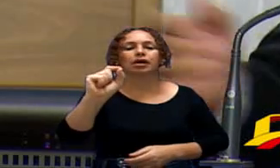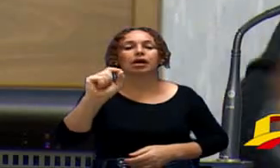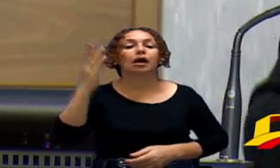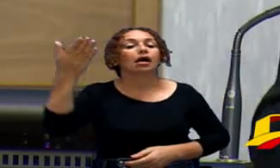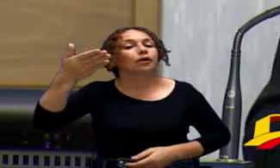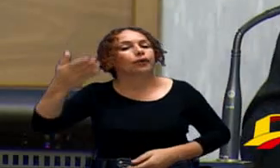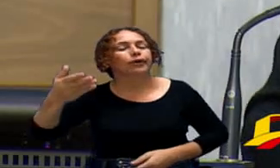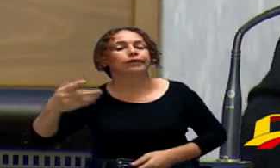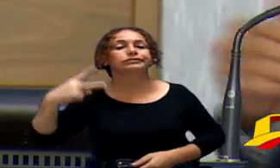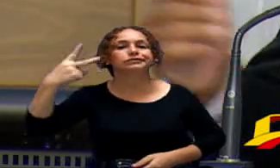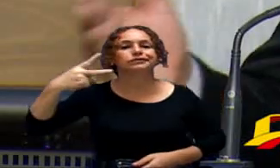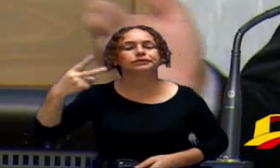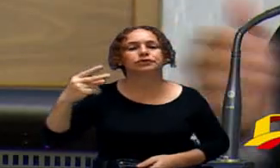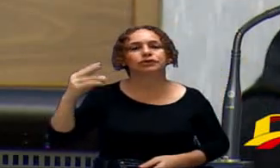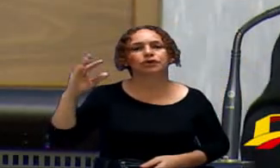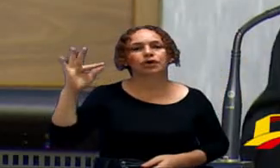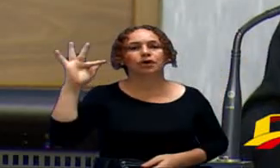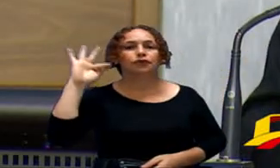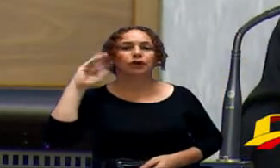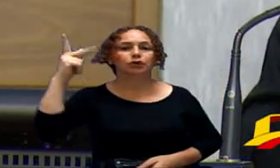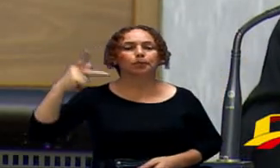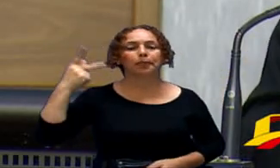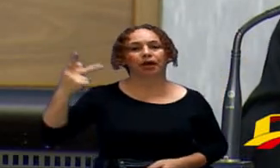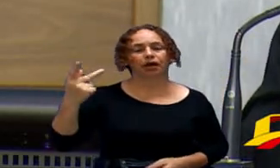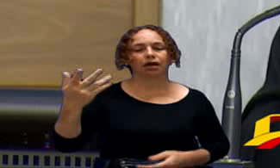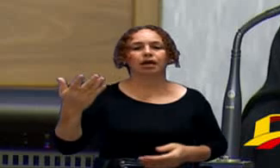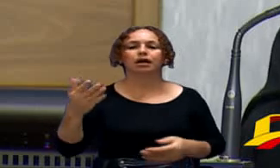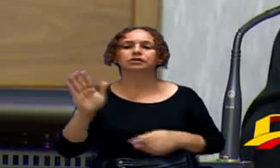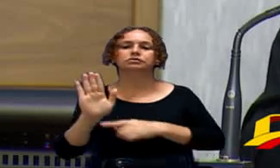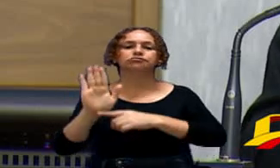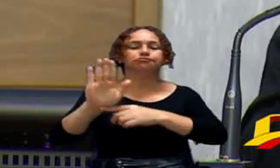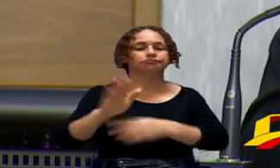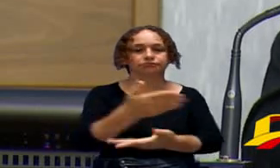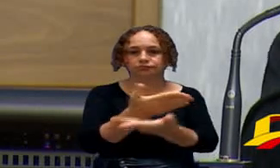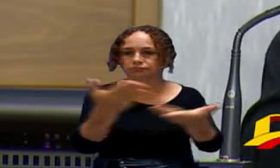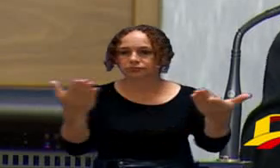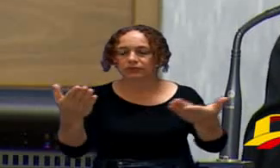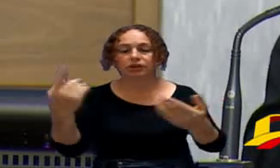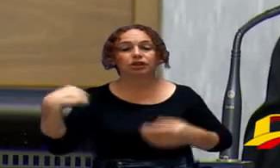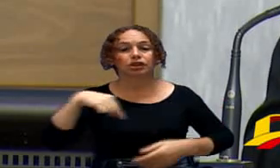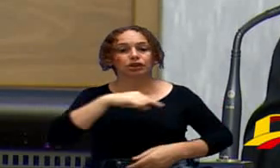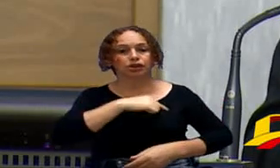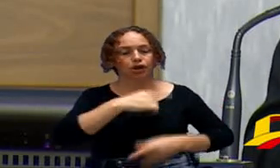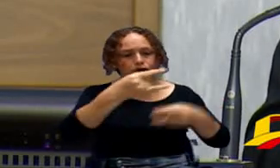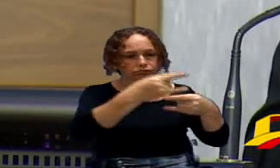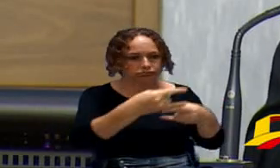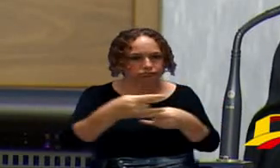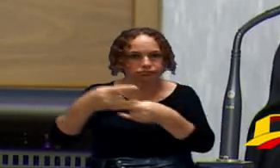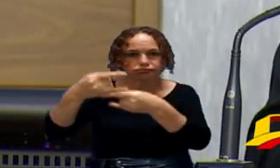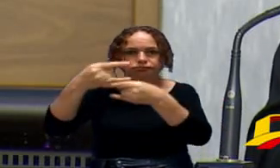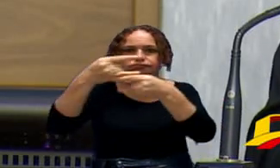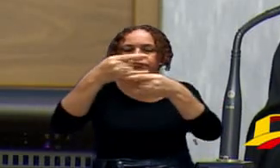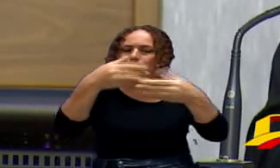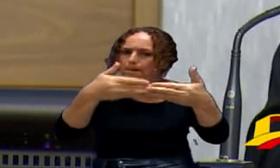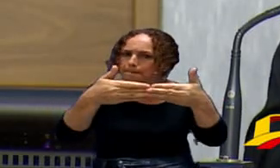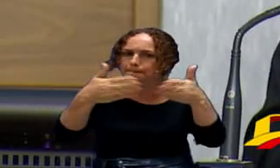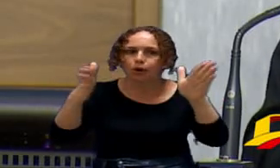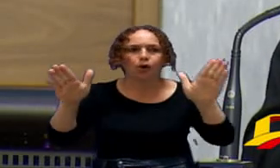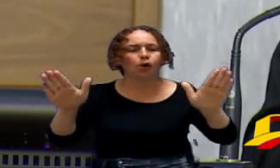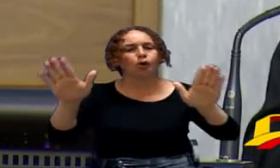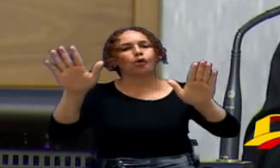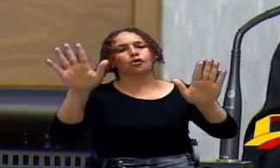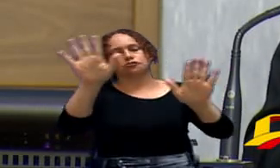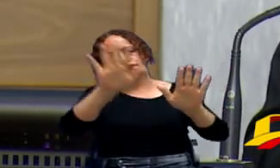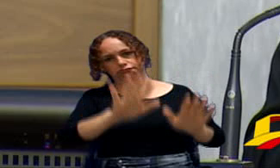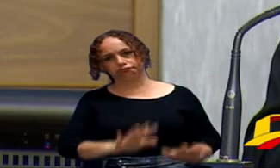vereador Fausto Pérez, irei acompanhar. Nós aqui fizemos audiência pública de uma maneira conjunta